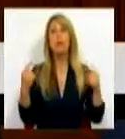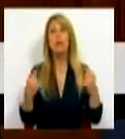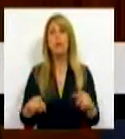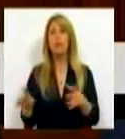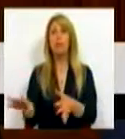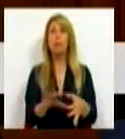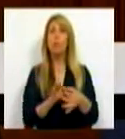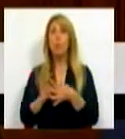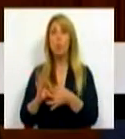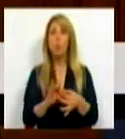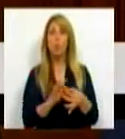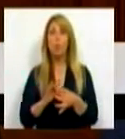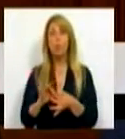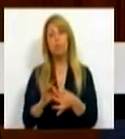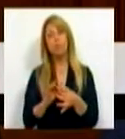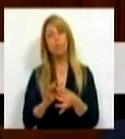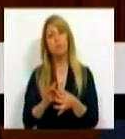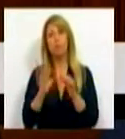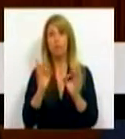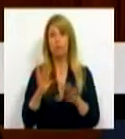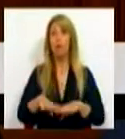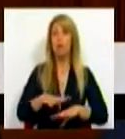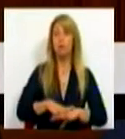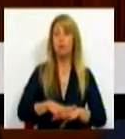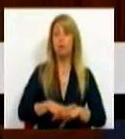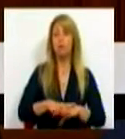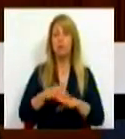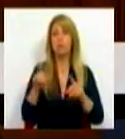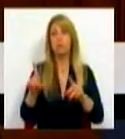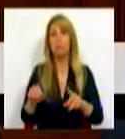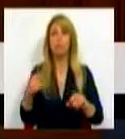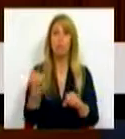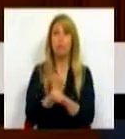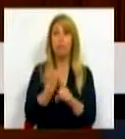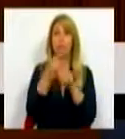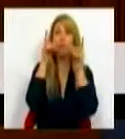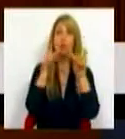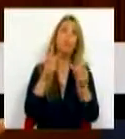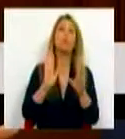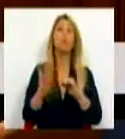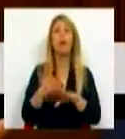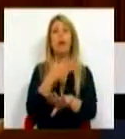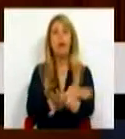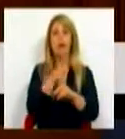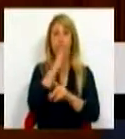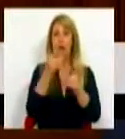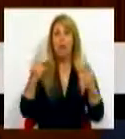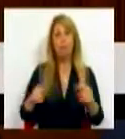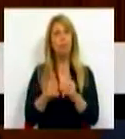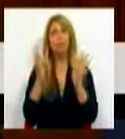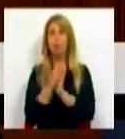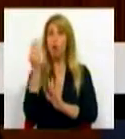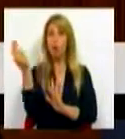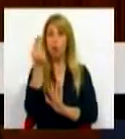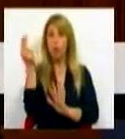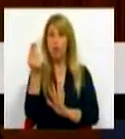só, digamos, da própria administração, mas de todas as funções de controle que já tinham sido implementadas, mas de todas as unidades. E